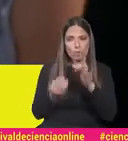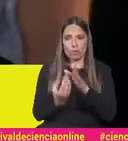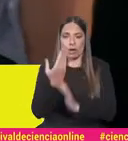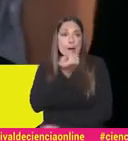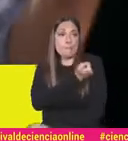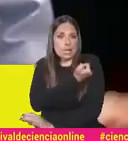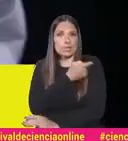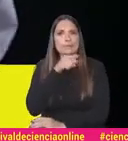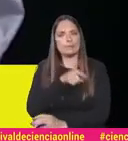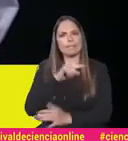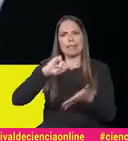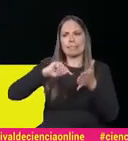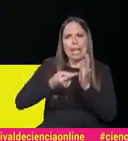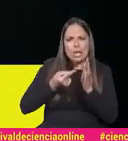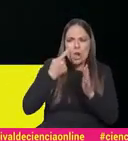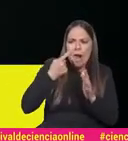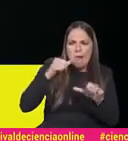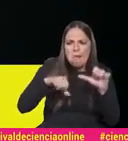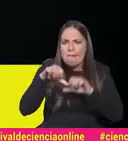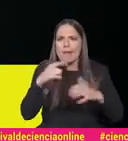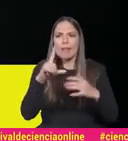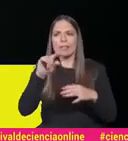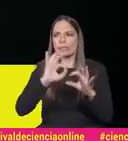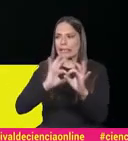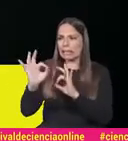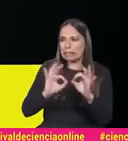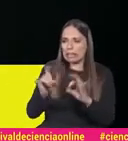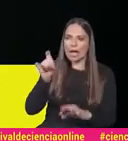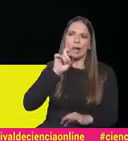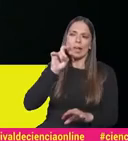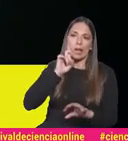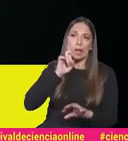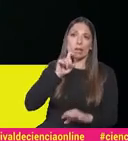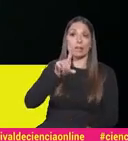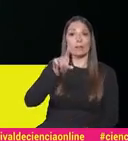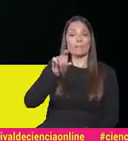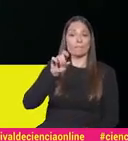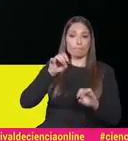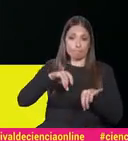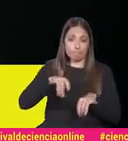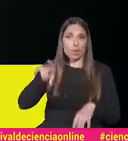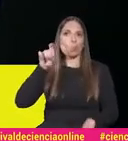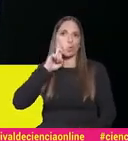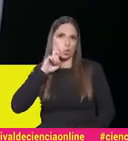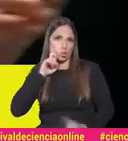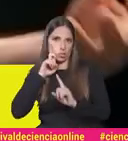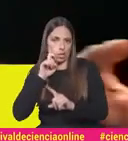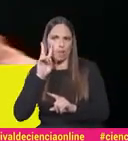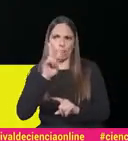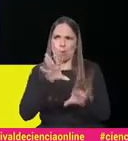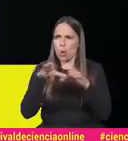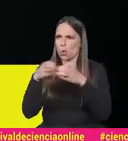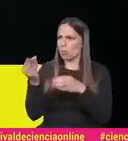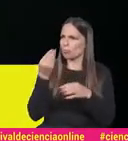além de testar, tratar, prevenir, proteger. E vemos muitas equipas